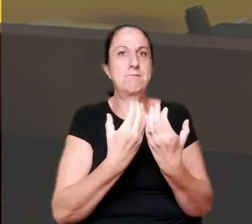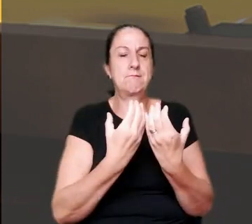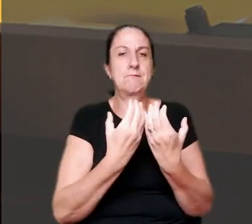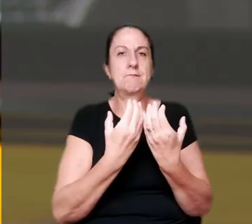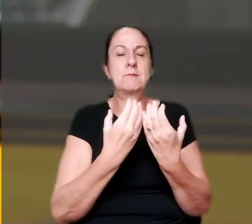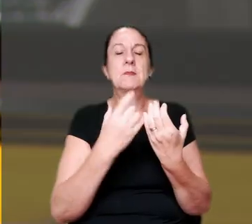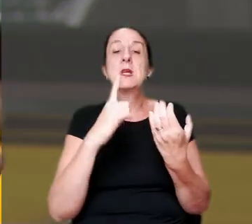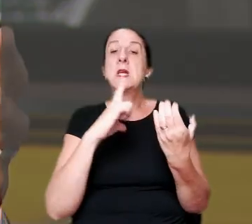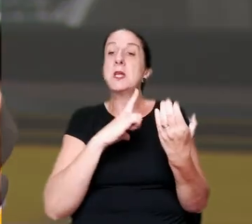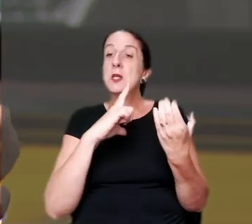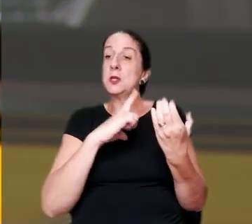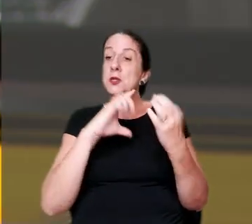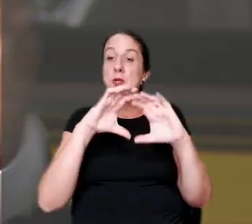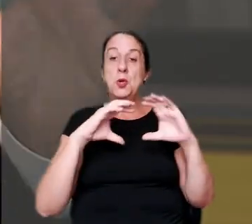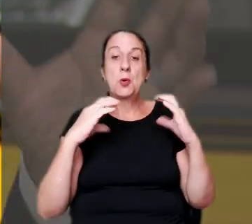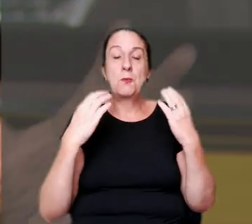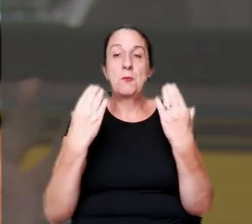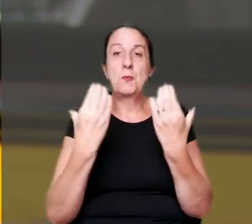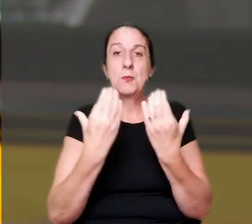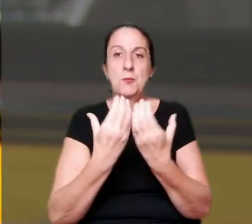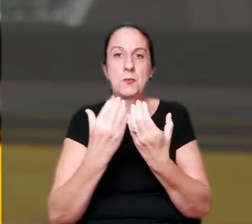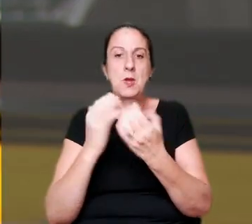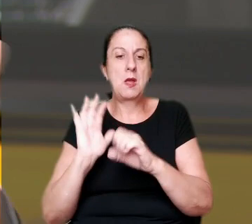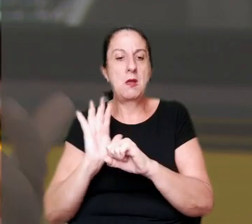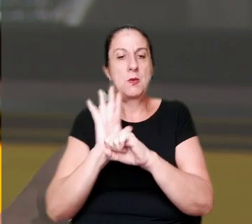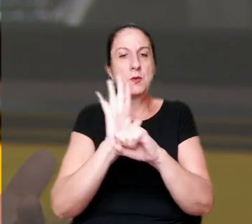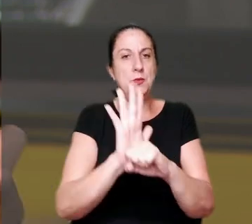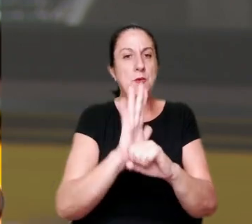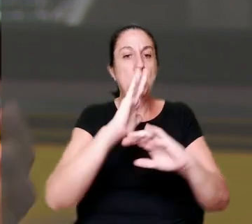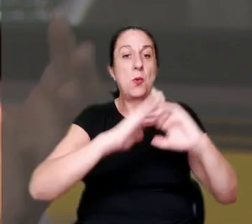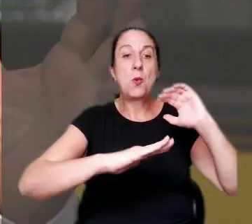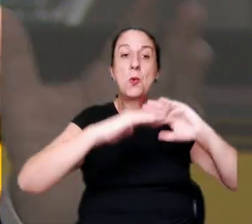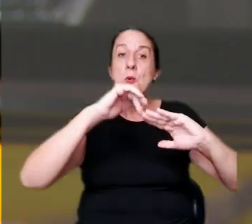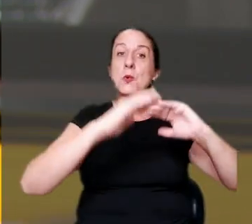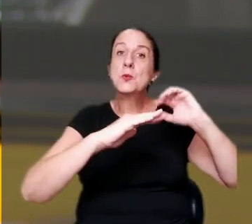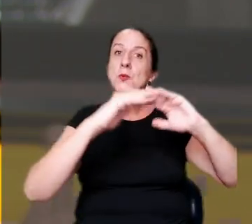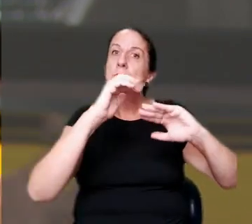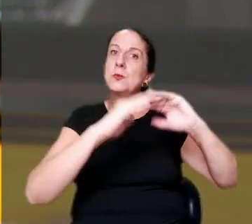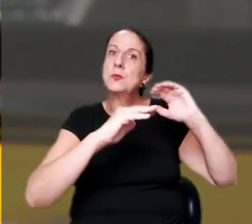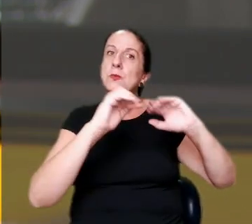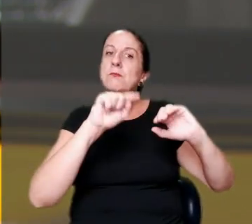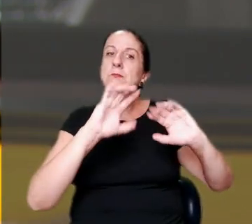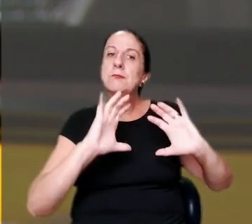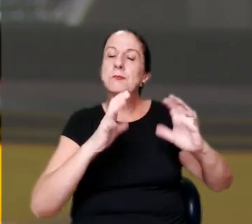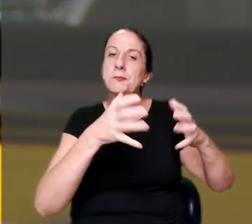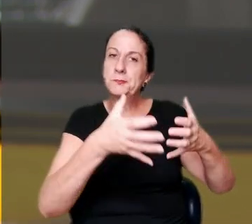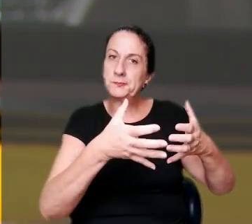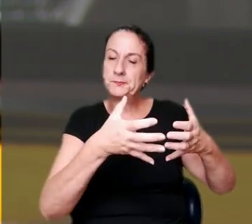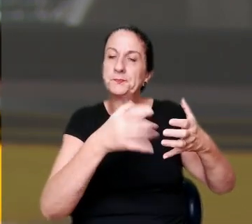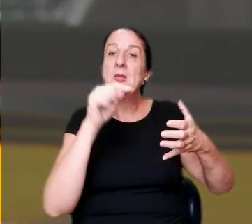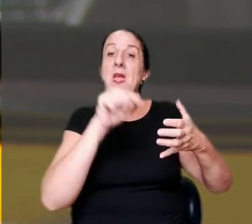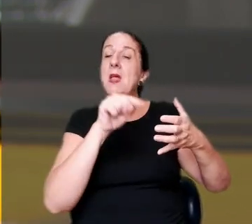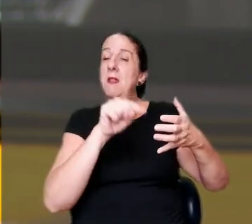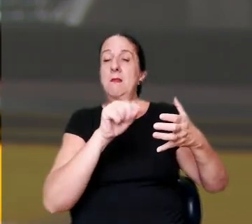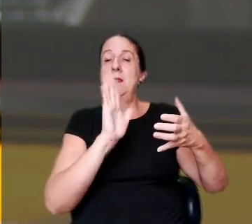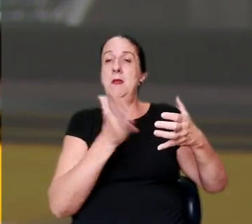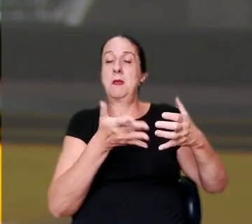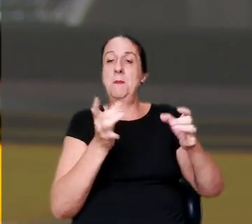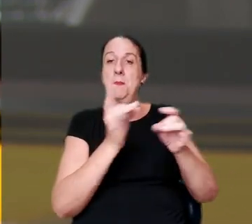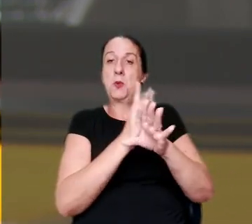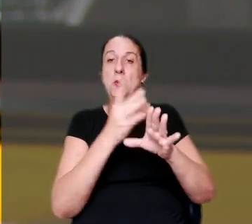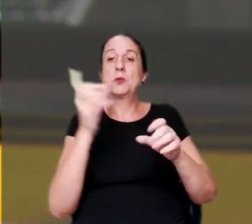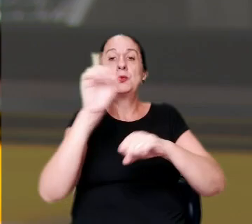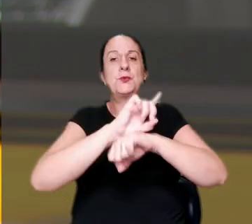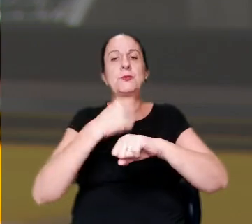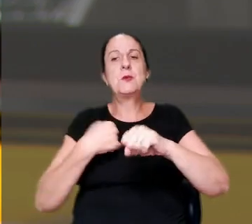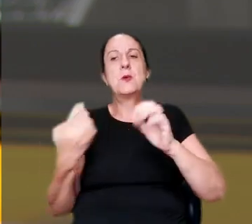comunidade. Eles formavam uma comunidade de contribuintes e construíam um ginásio e formavam um ginásio. Então, o ginásio estava